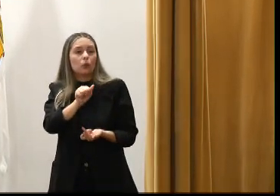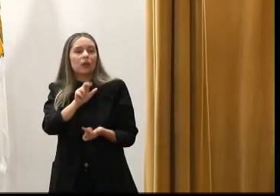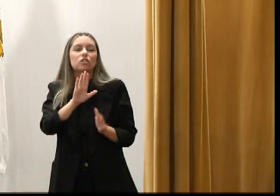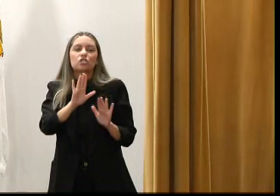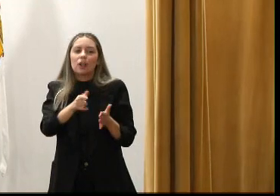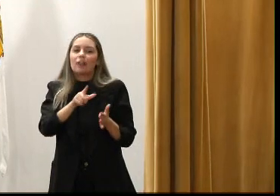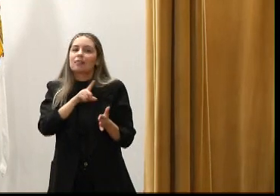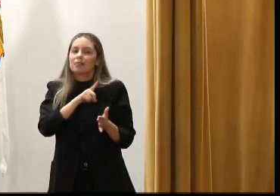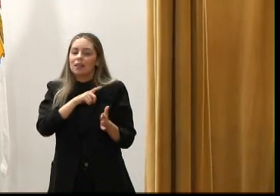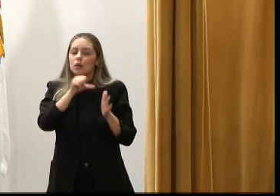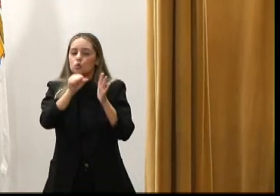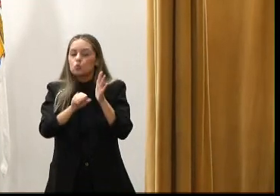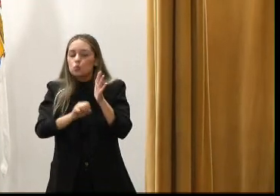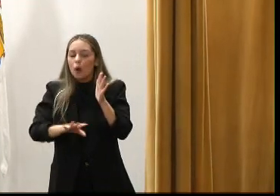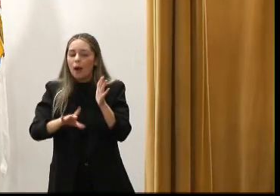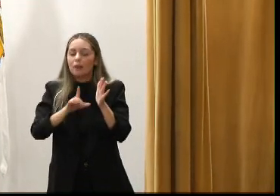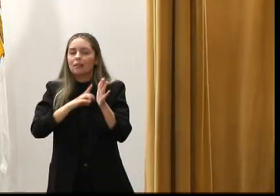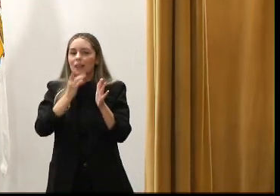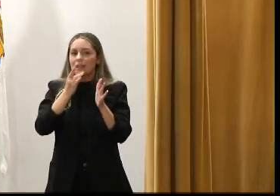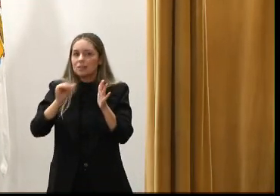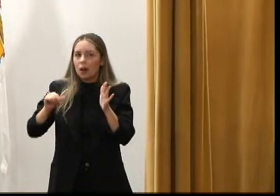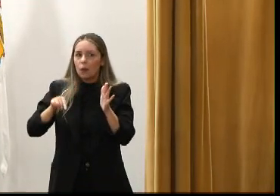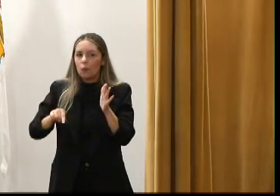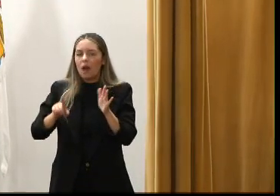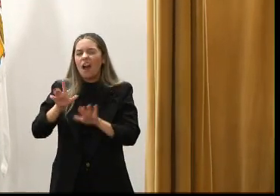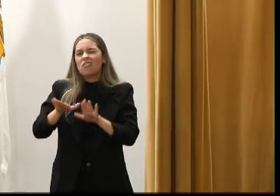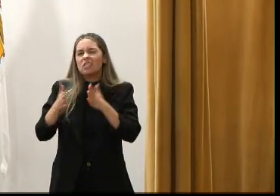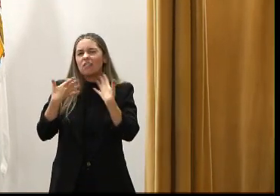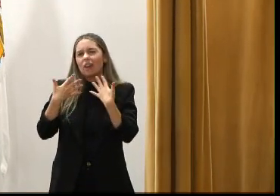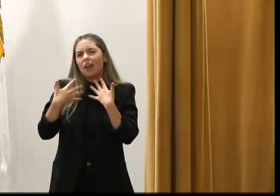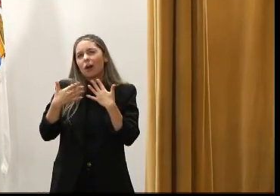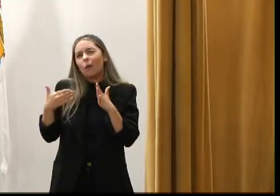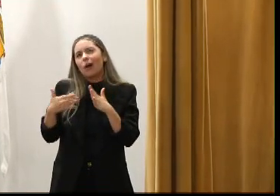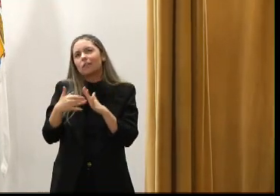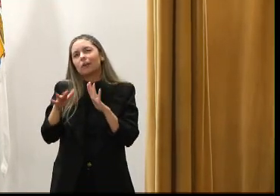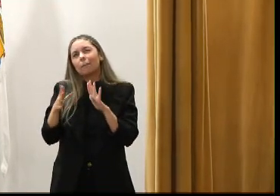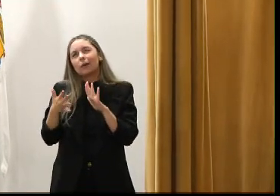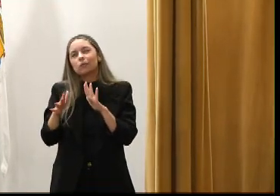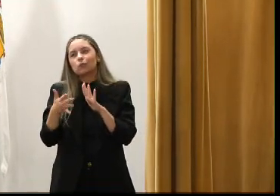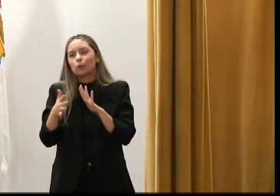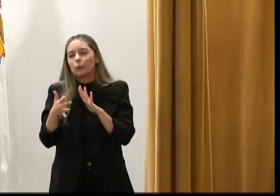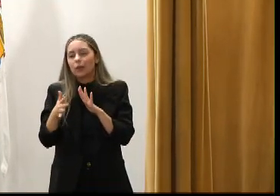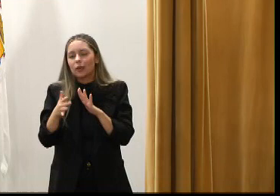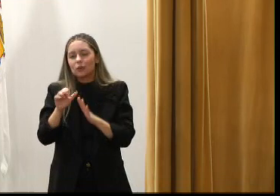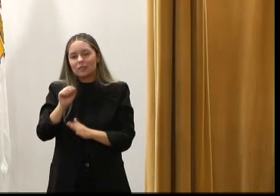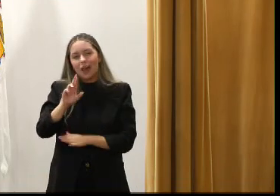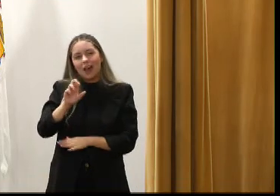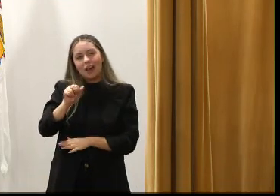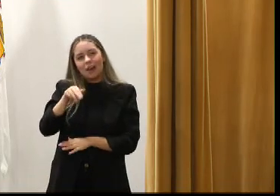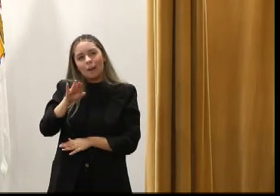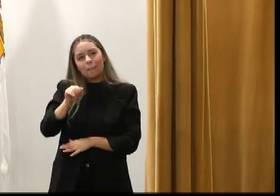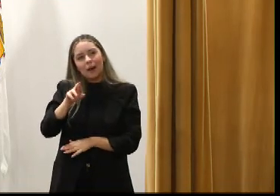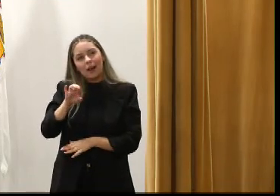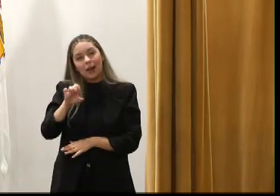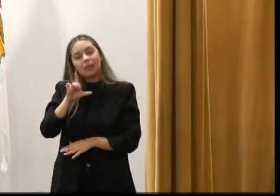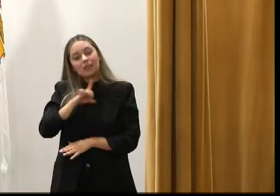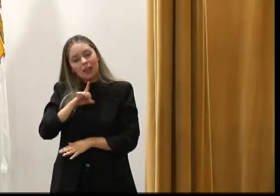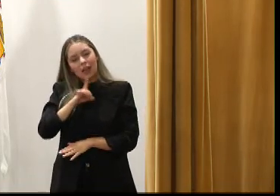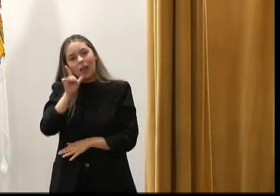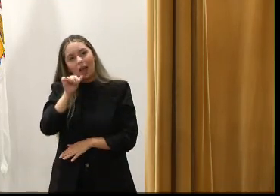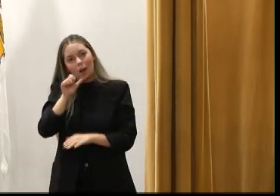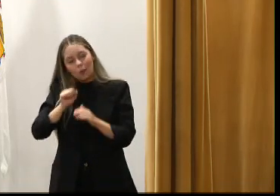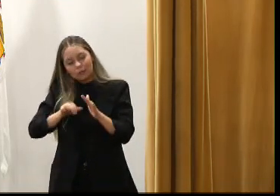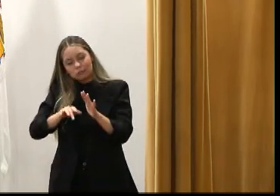na parte mais sul. Durante o verão, até mais ou menos a região ali de Arambaré, às vezes tem uma penetração de